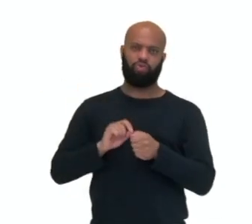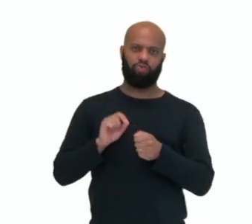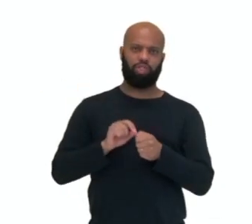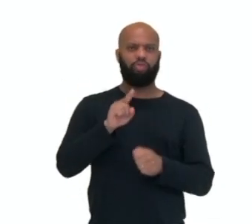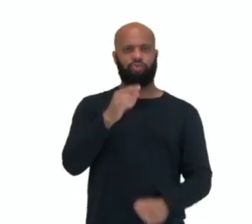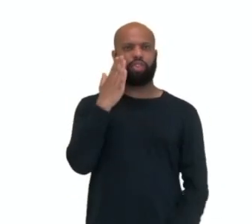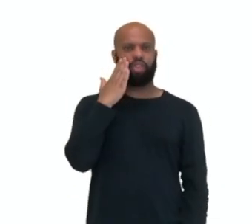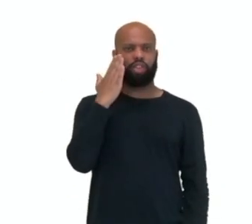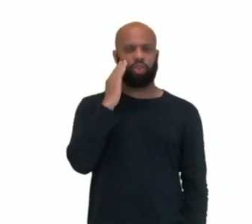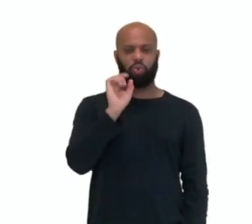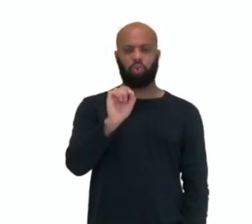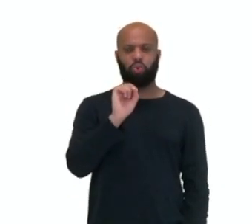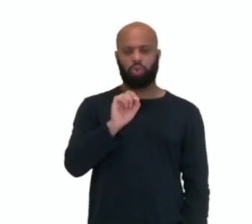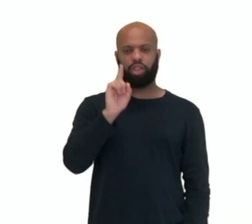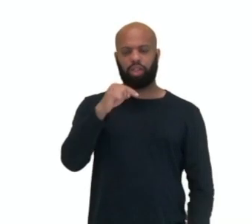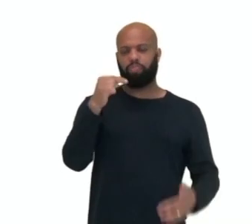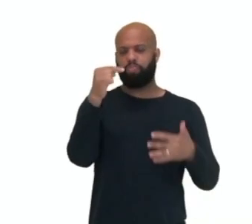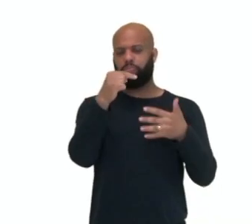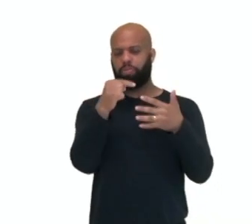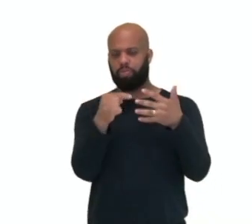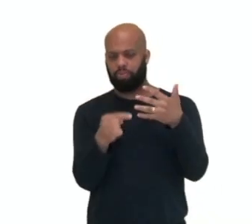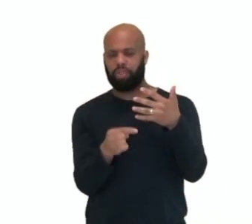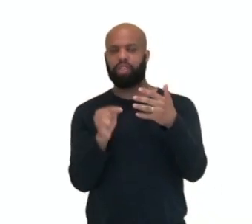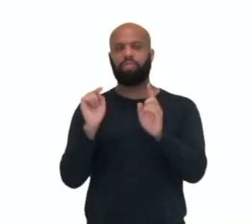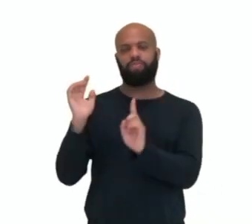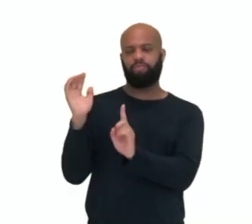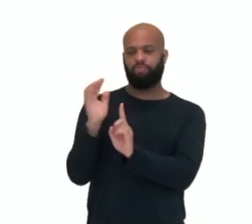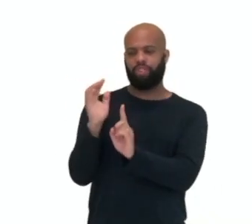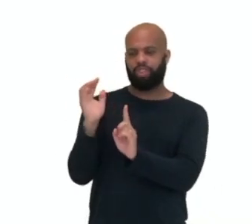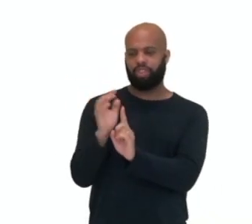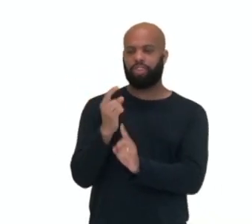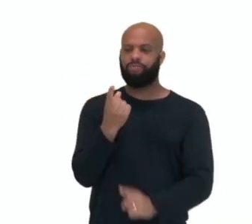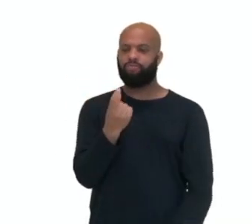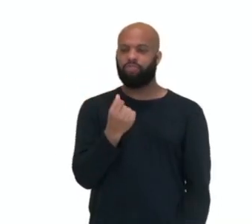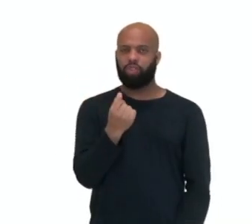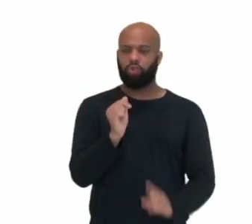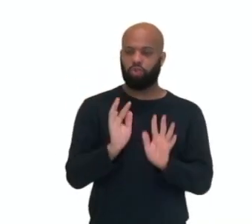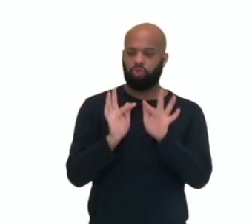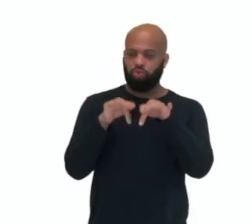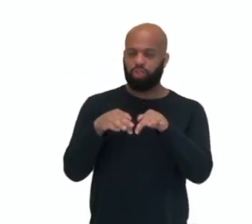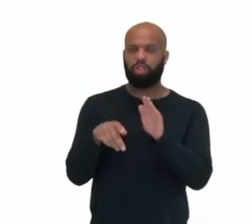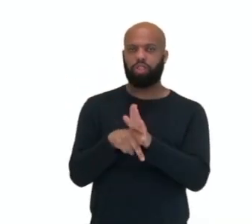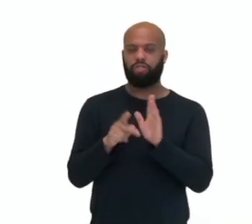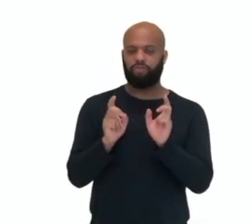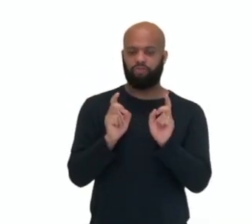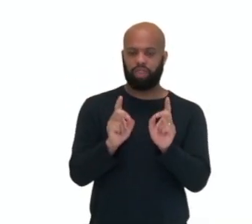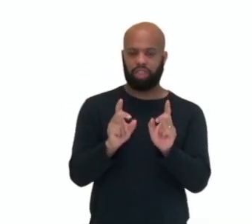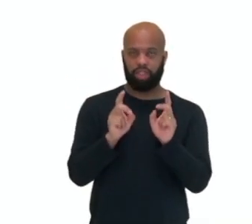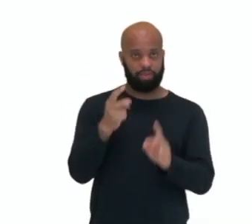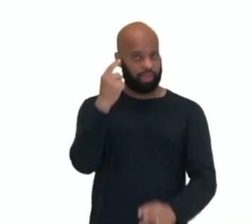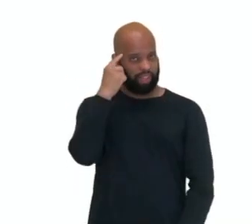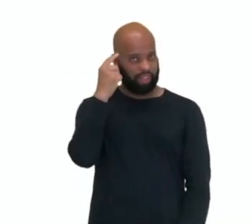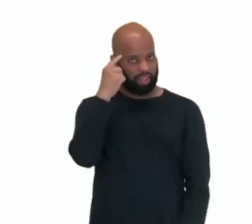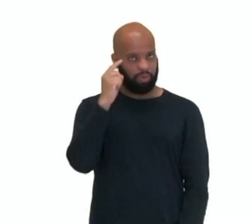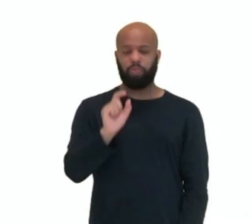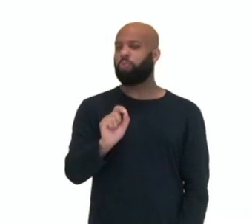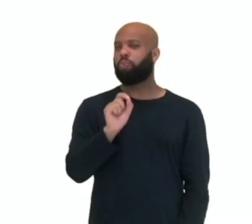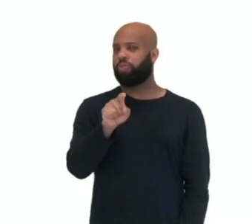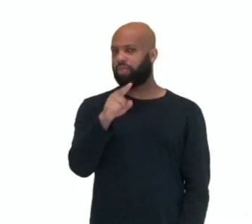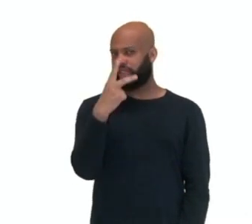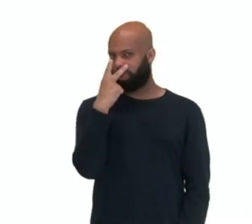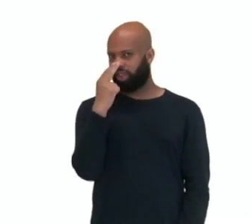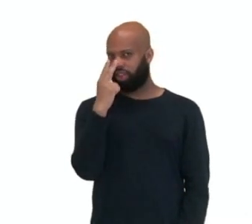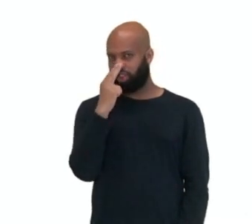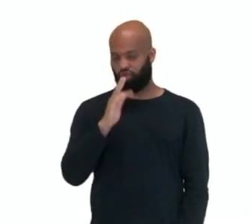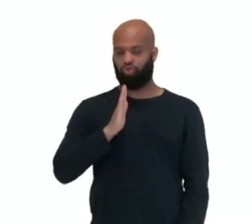os possíveis fatores que influenciam o valor final de venda? Pensem um pouquinho, qual que vocês acham?